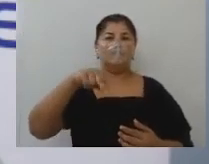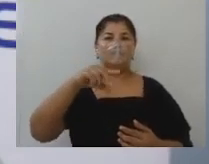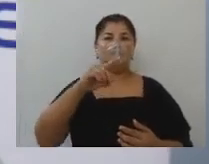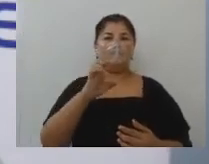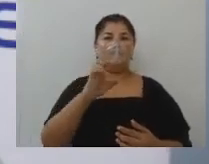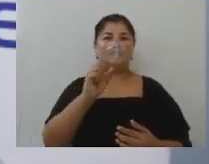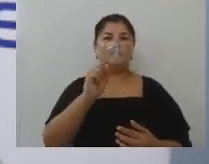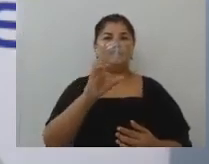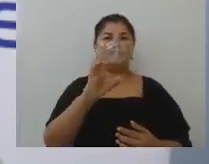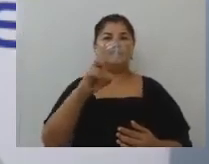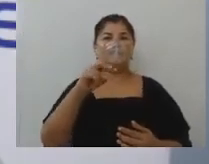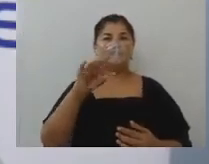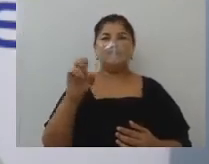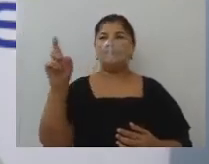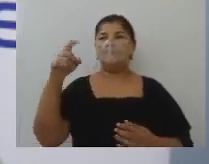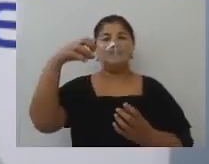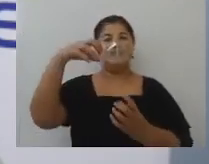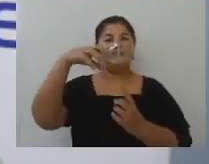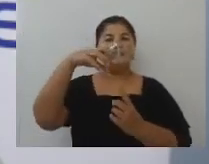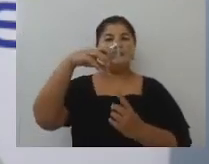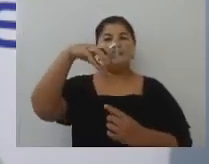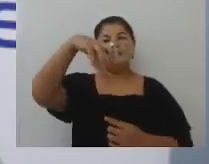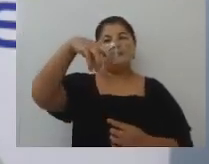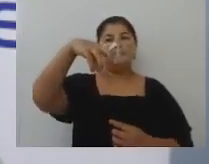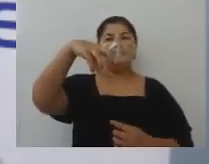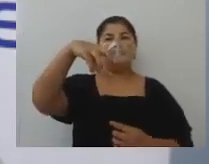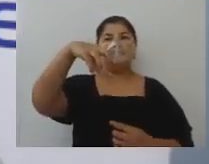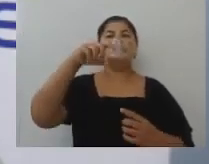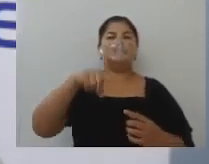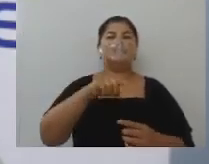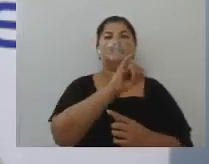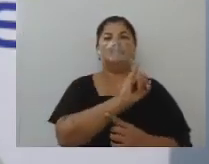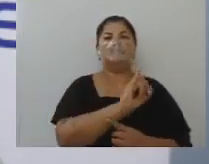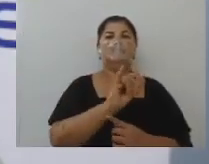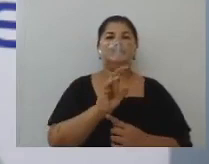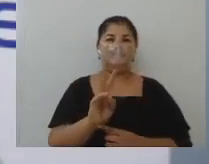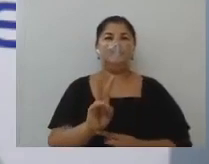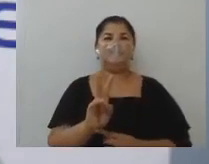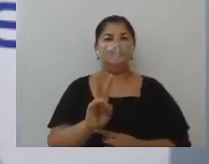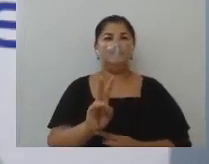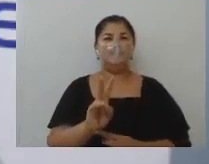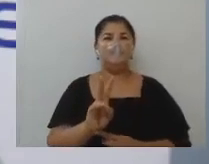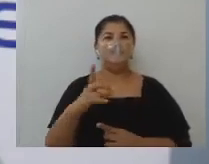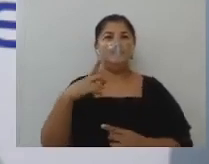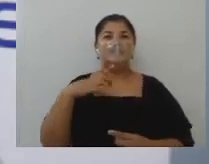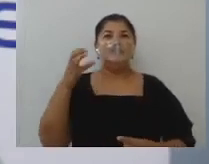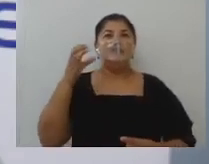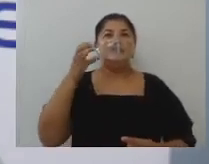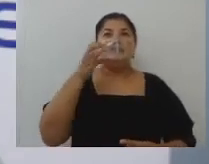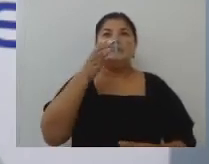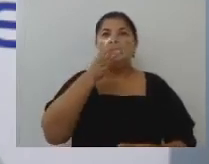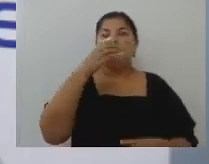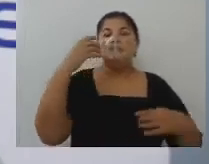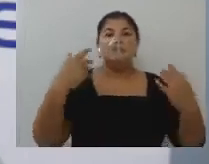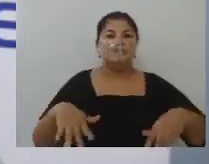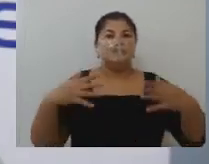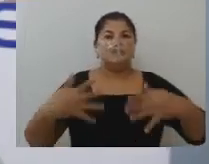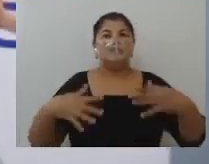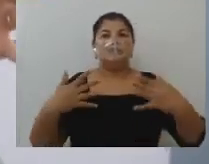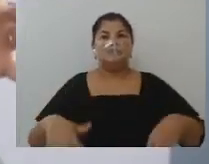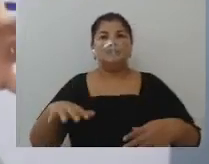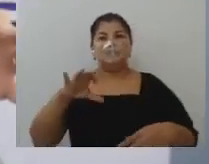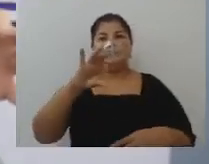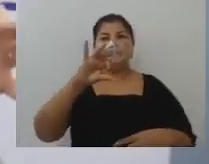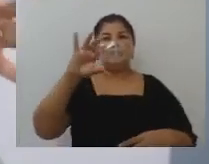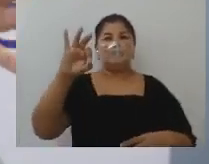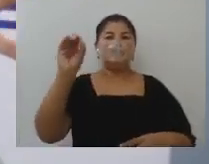Essa lâmpada de filamento, ela vem do infravermelho. Ela aquece e aquece muito.